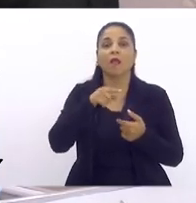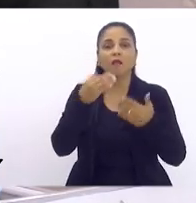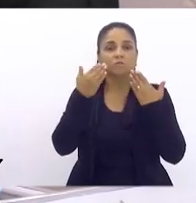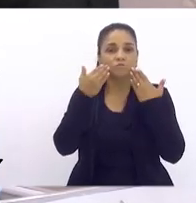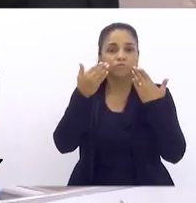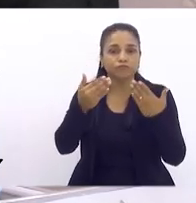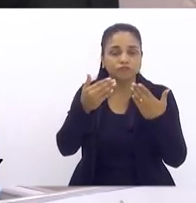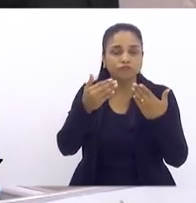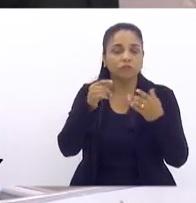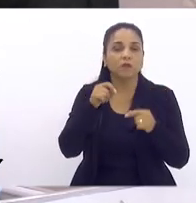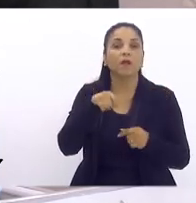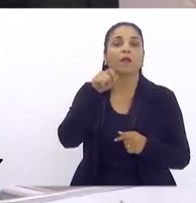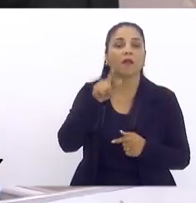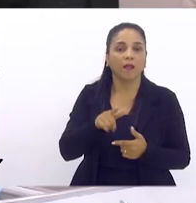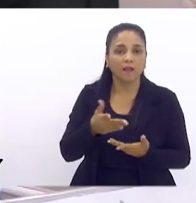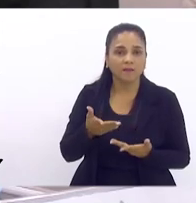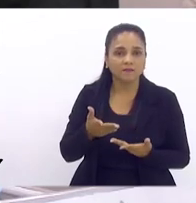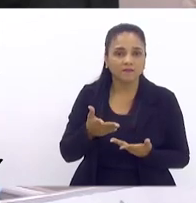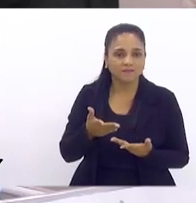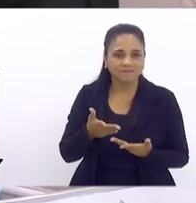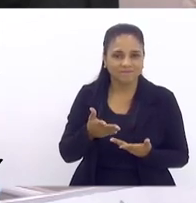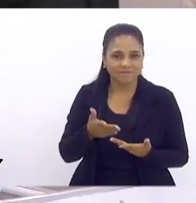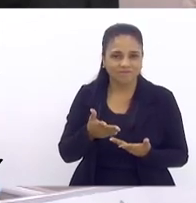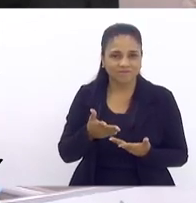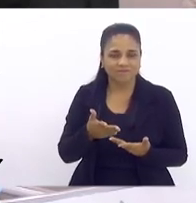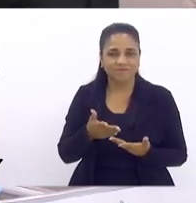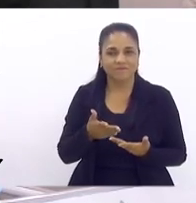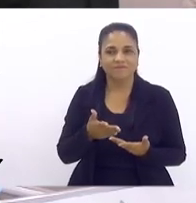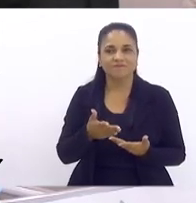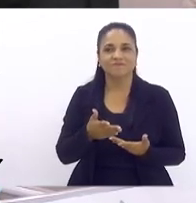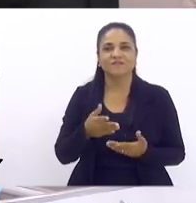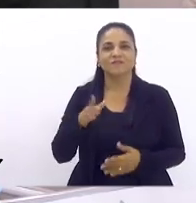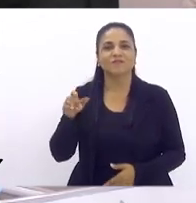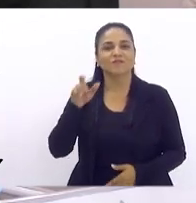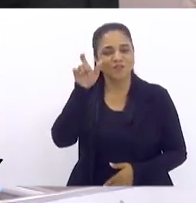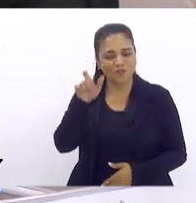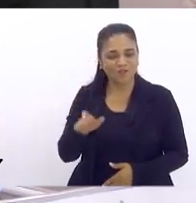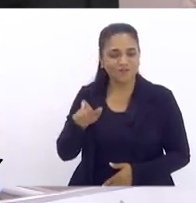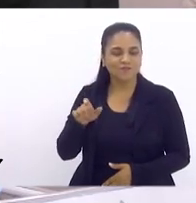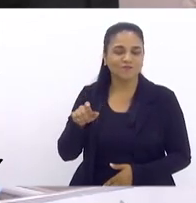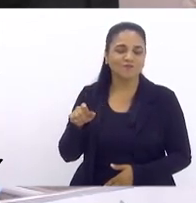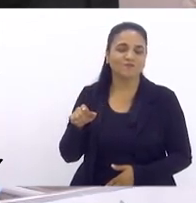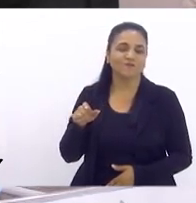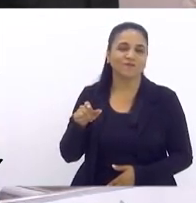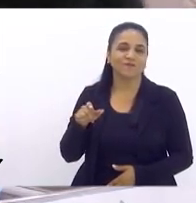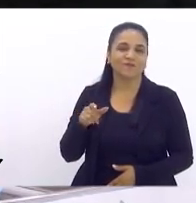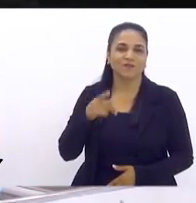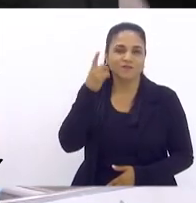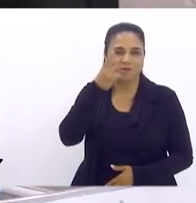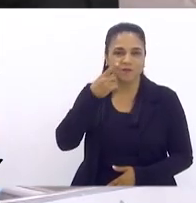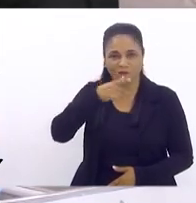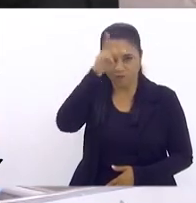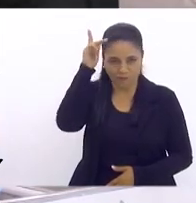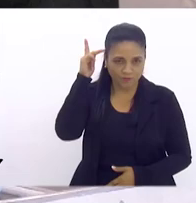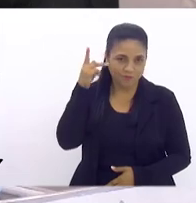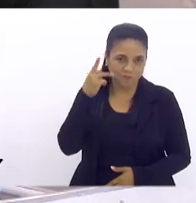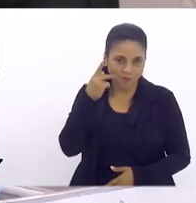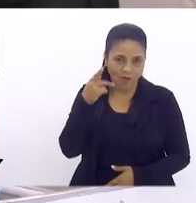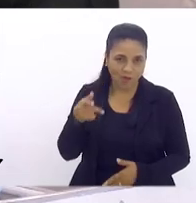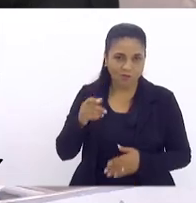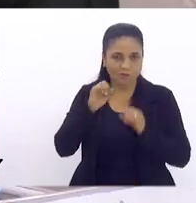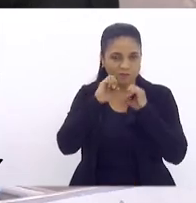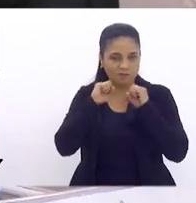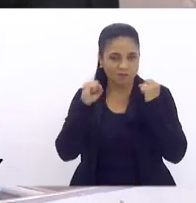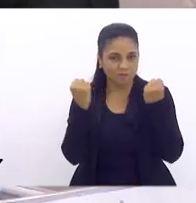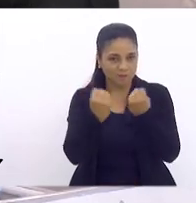quem historicamente está exposto até citar o nosso decano que participou do seminário que fizemos aqui recentemente